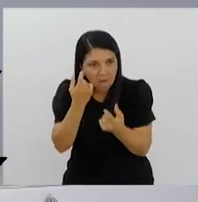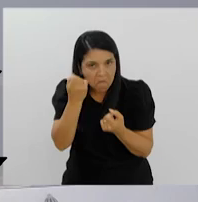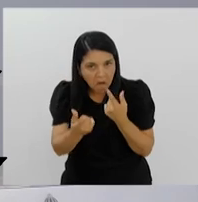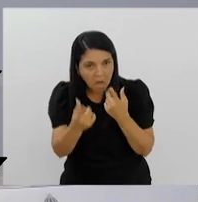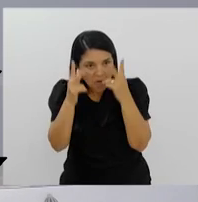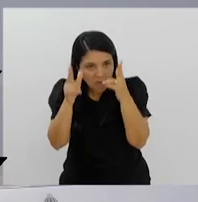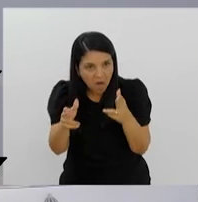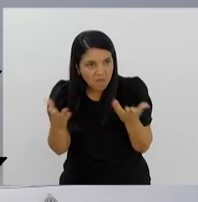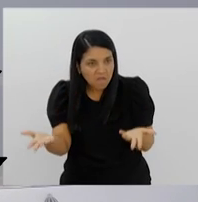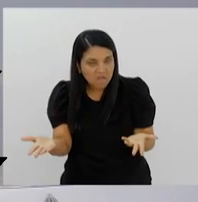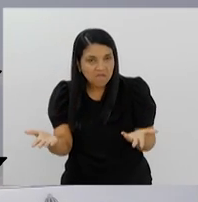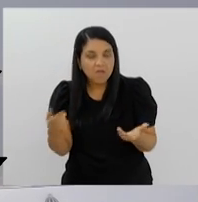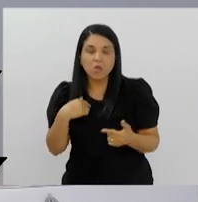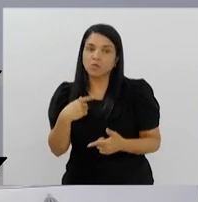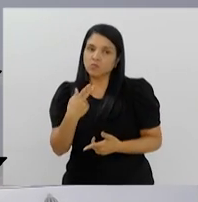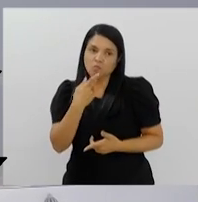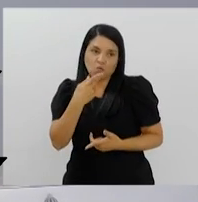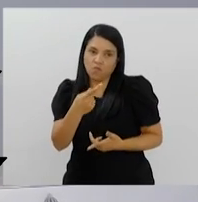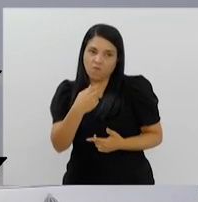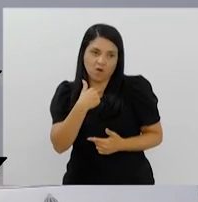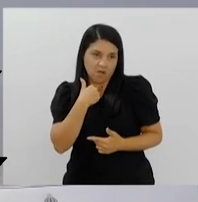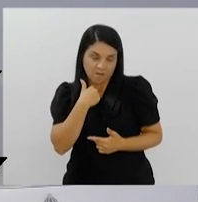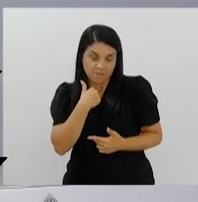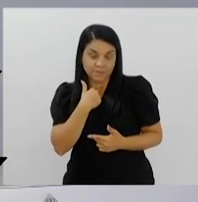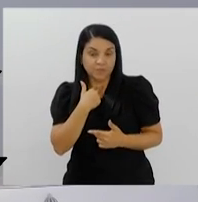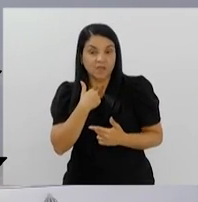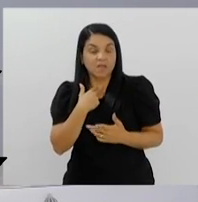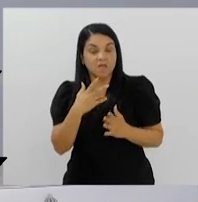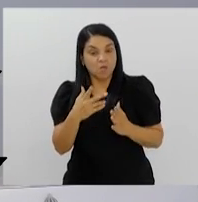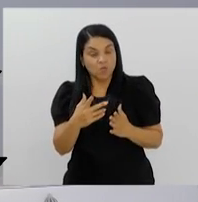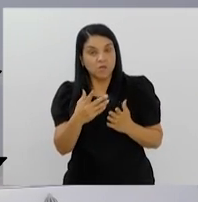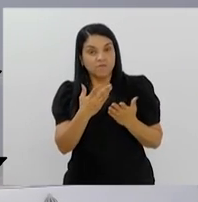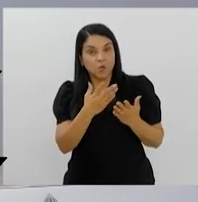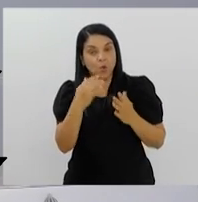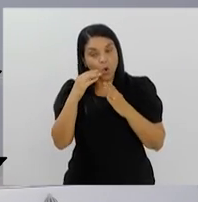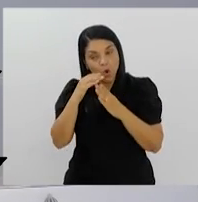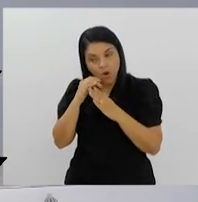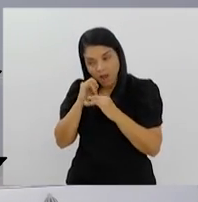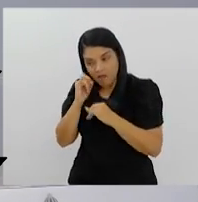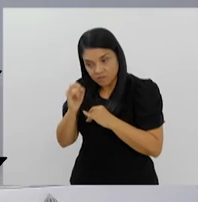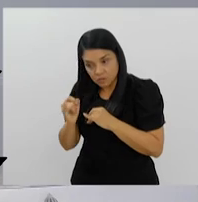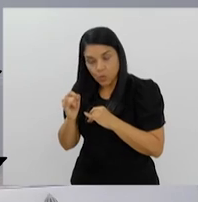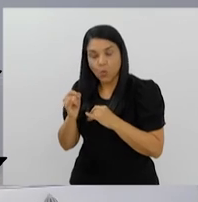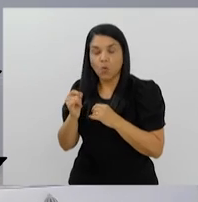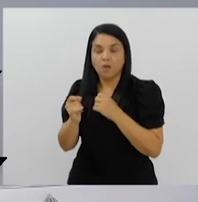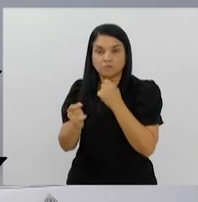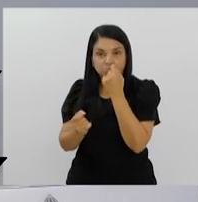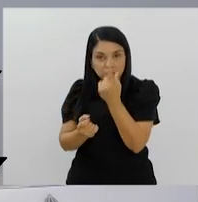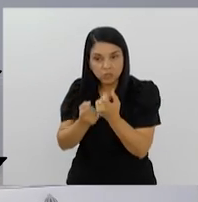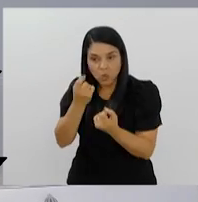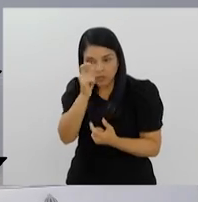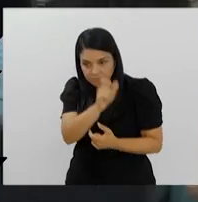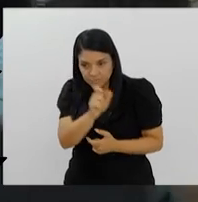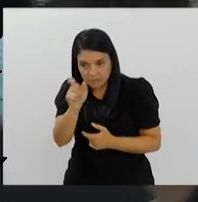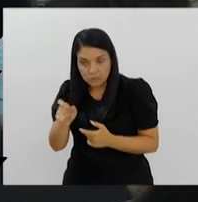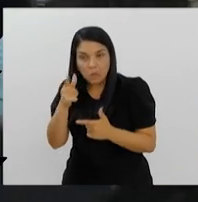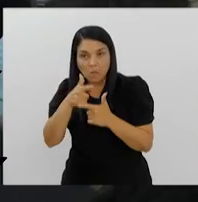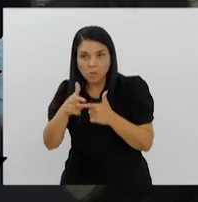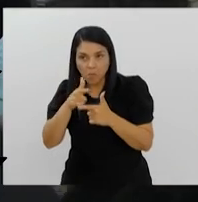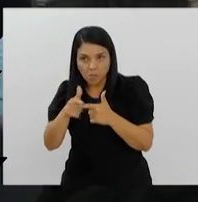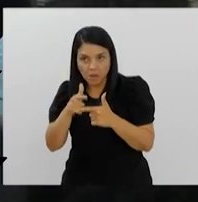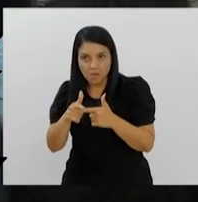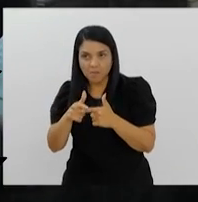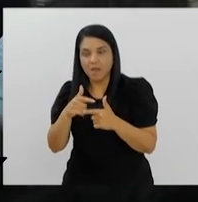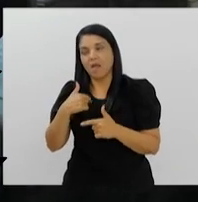te dizer isso excelência eu só sei que os casos isolados que foram comunicados a Unimed ferge foram respondidos a cada um dos beneficiários Doutor não